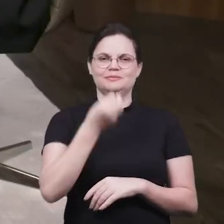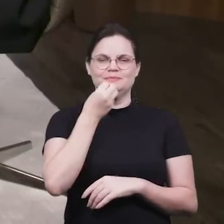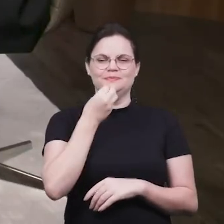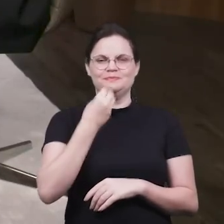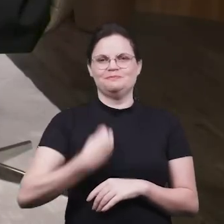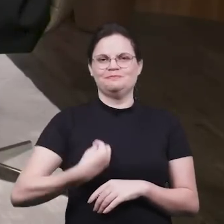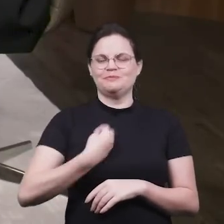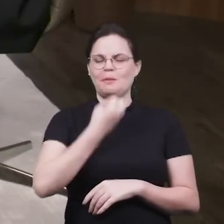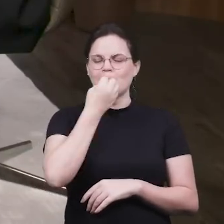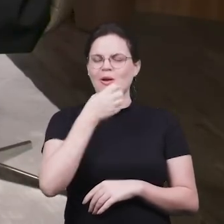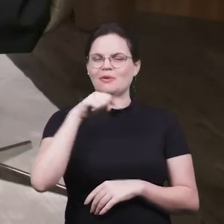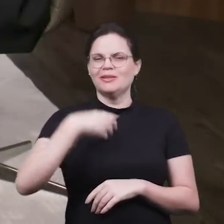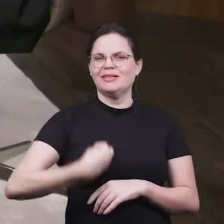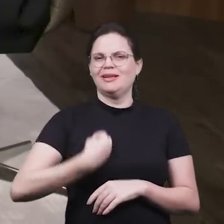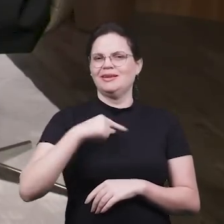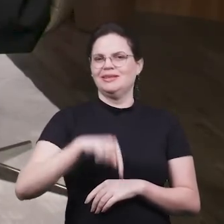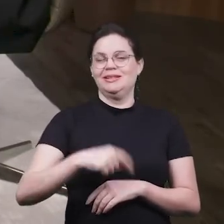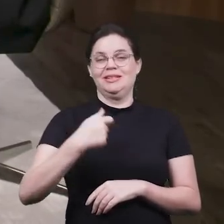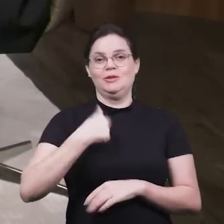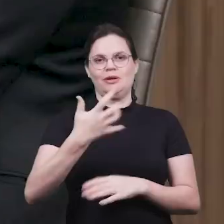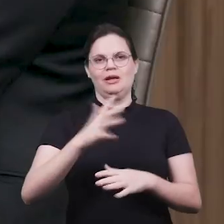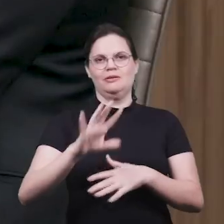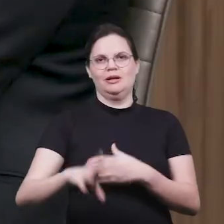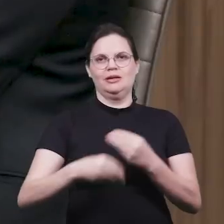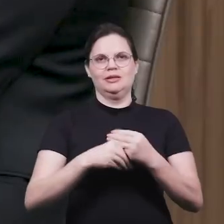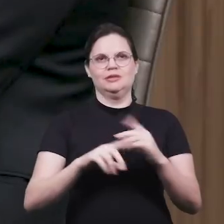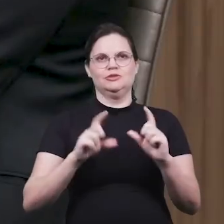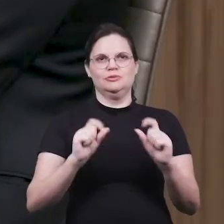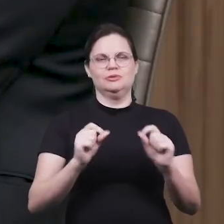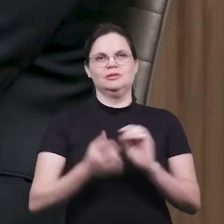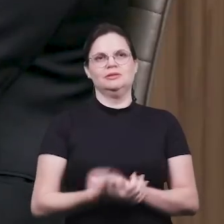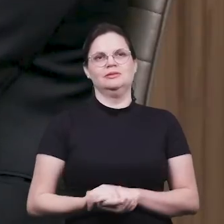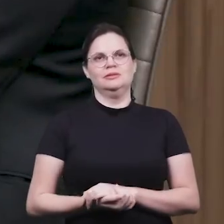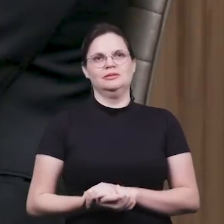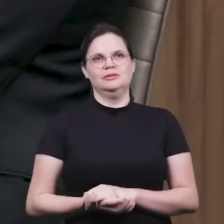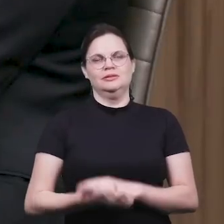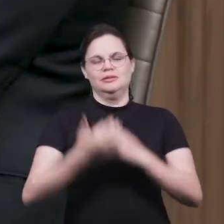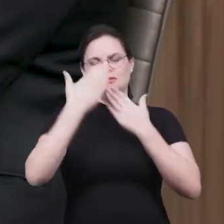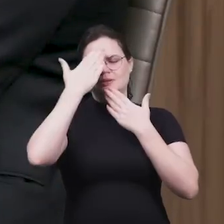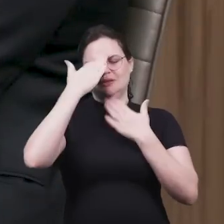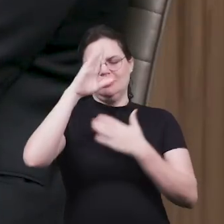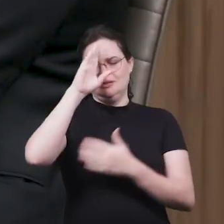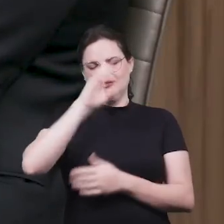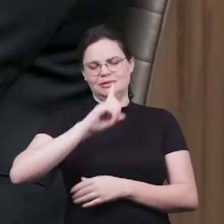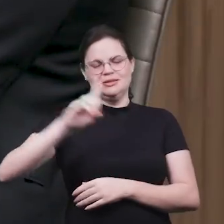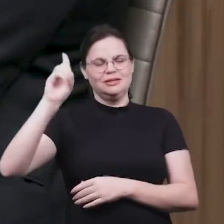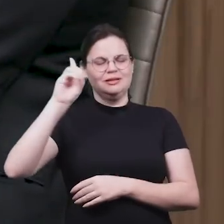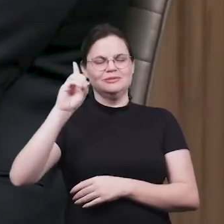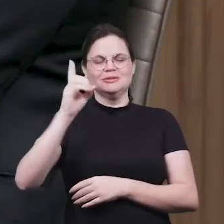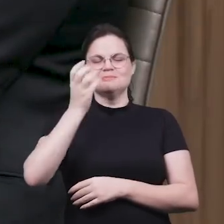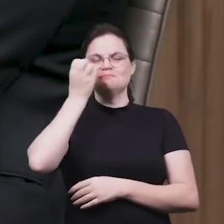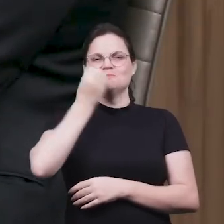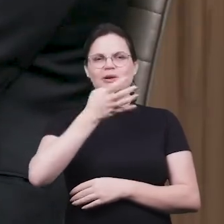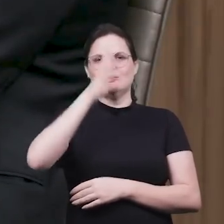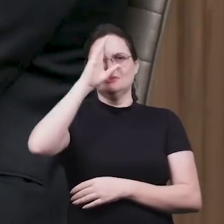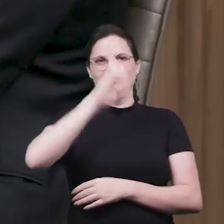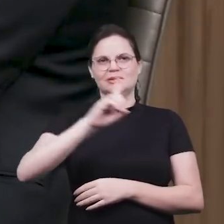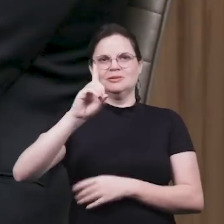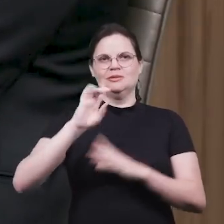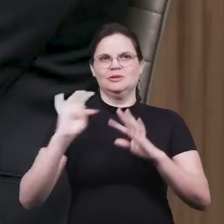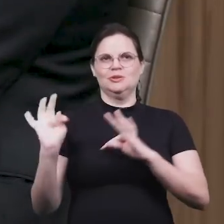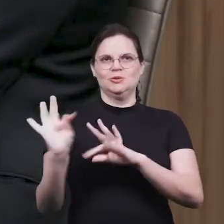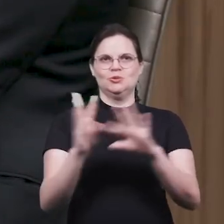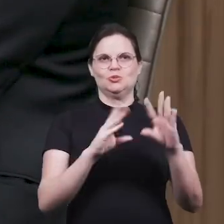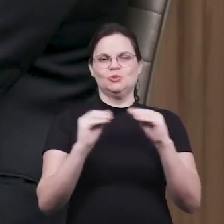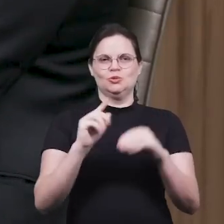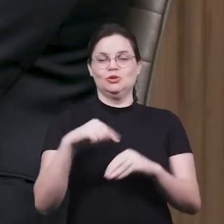aqui. A única coisa que eu queria acrescentar é que graças ao nosso bom Deus, que tudo que nós